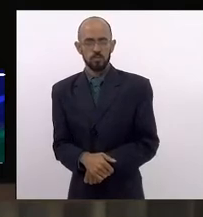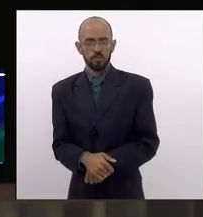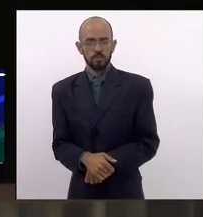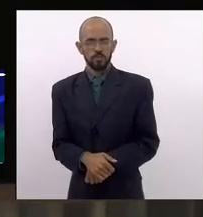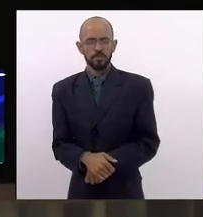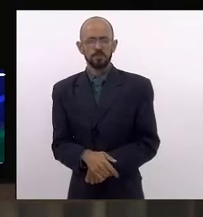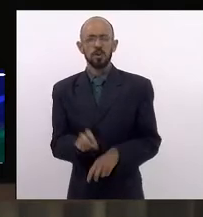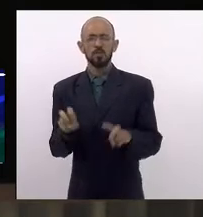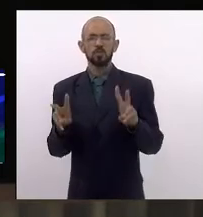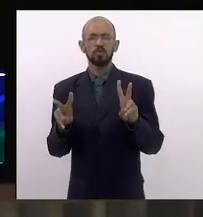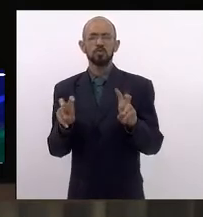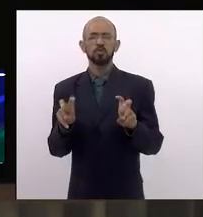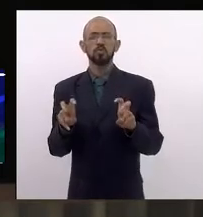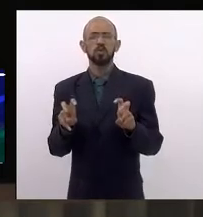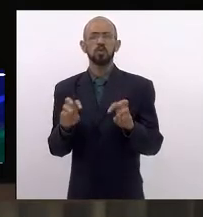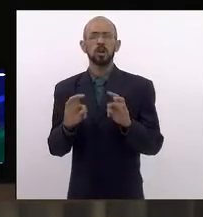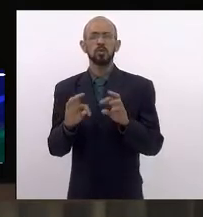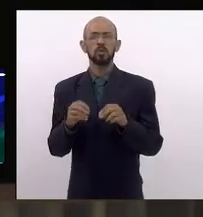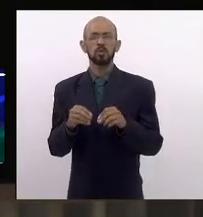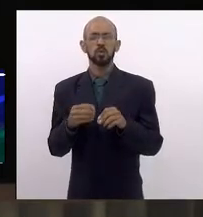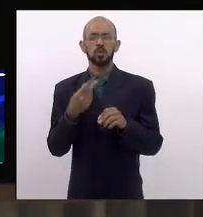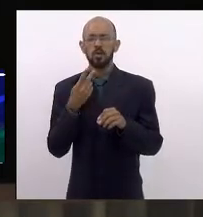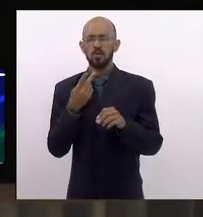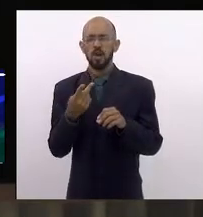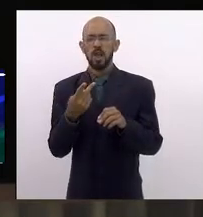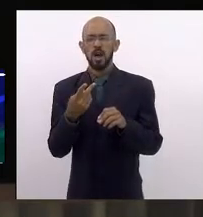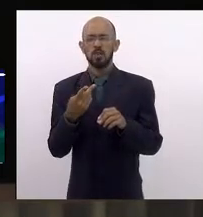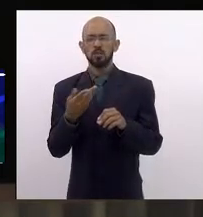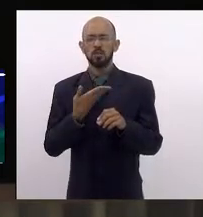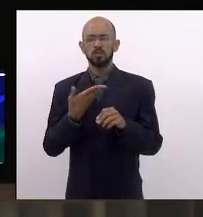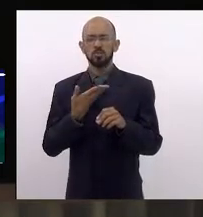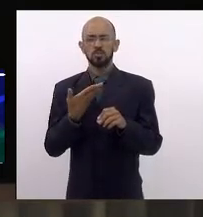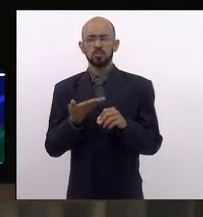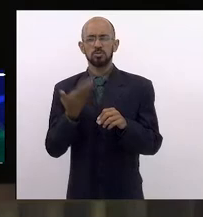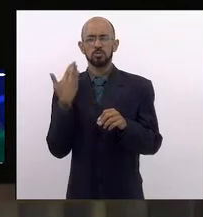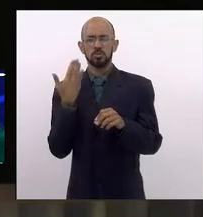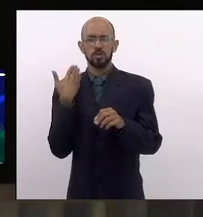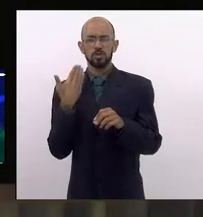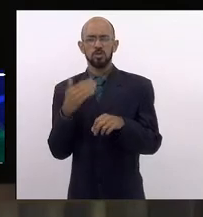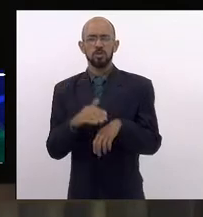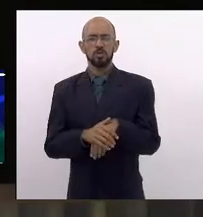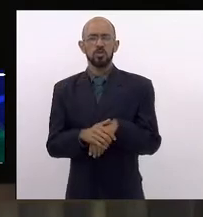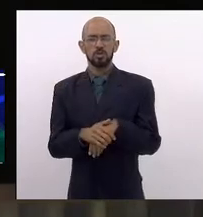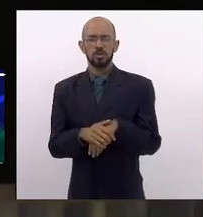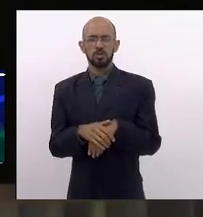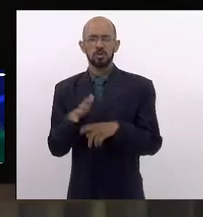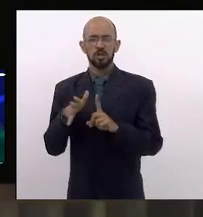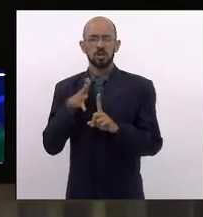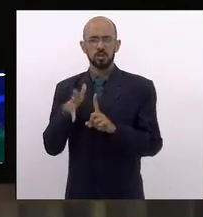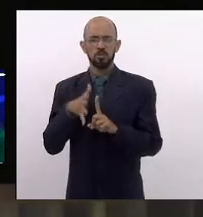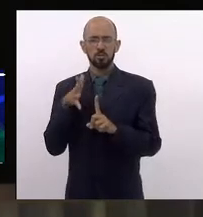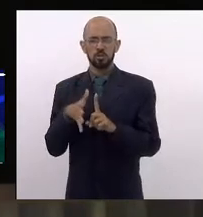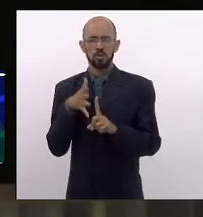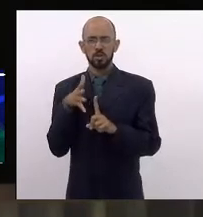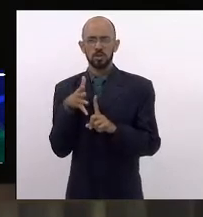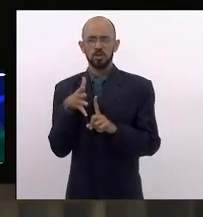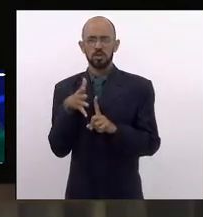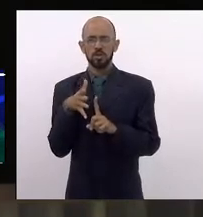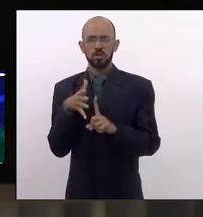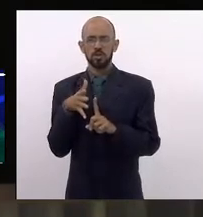e em relação a tudo isso foi colocado pelos meus antecessores aqui na Tribuna